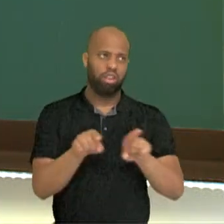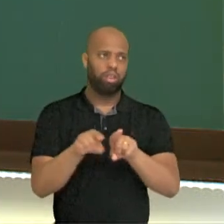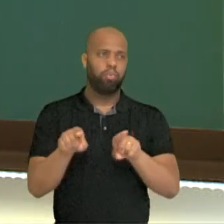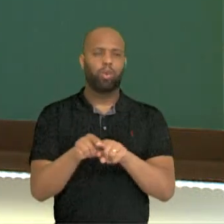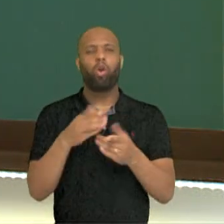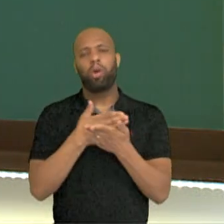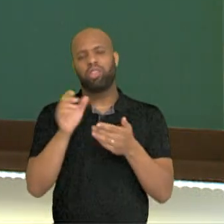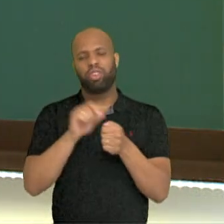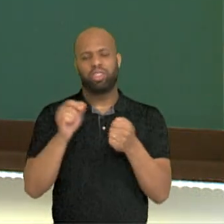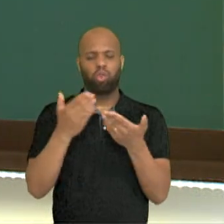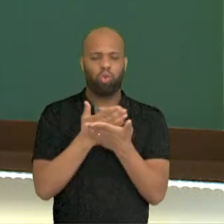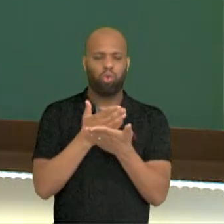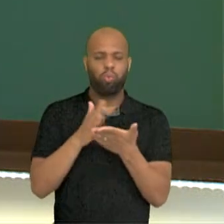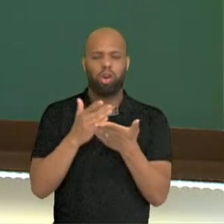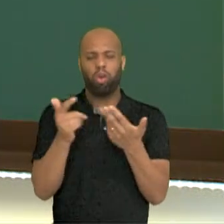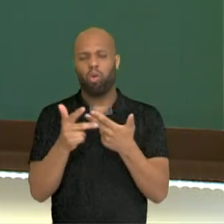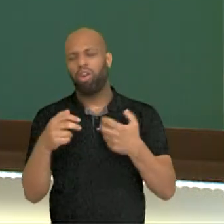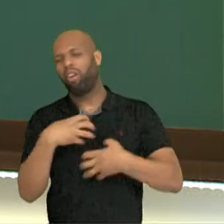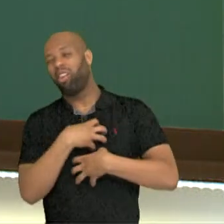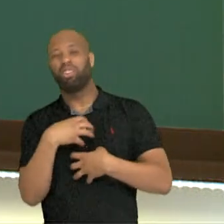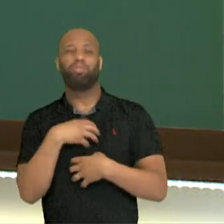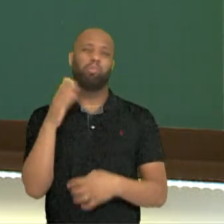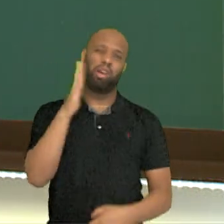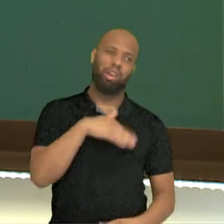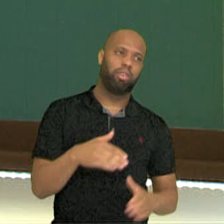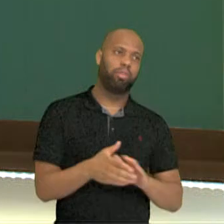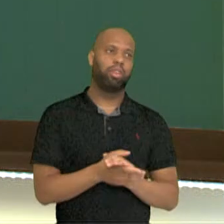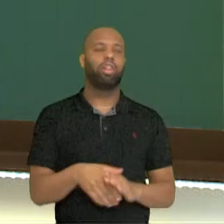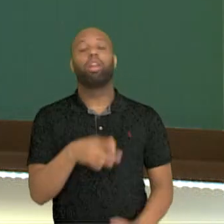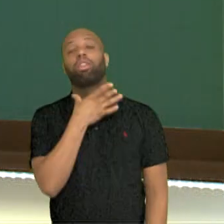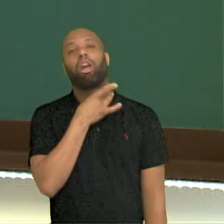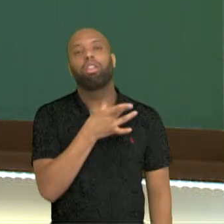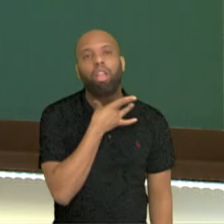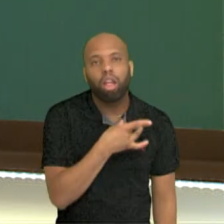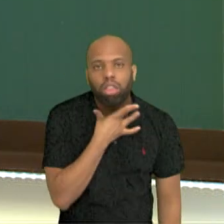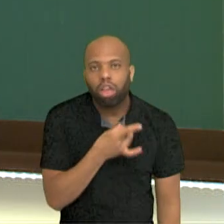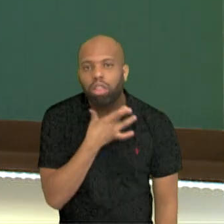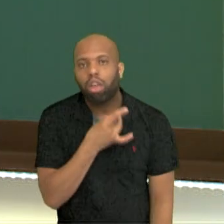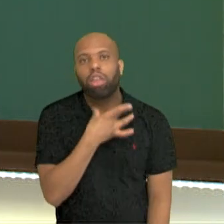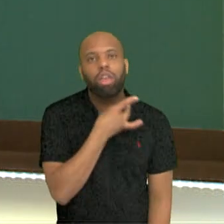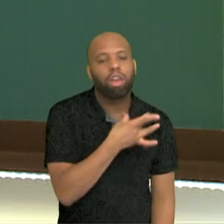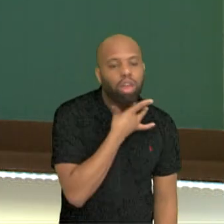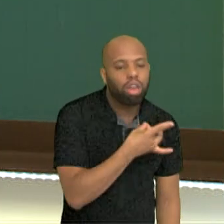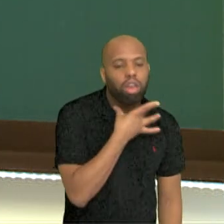fazer uma atividade, já começa a passar mal, muita sede,